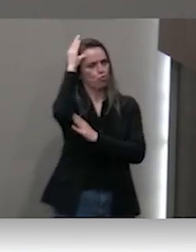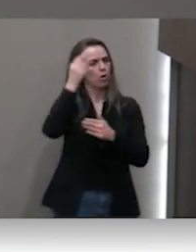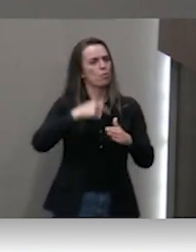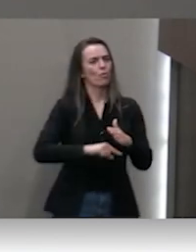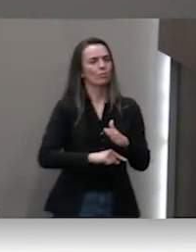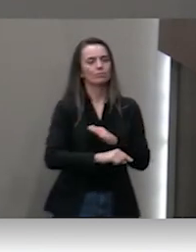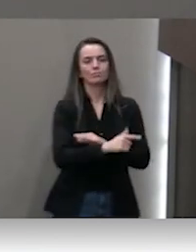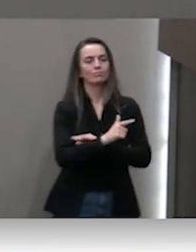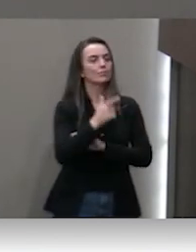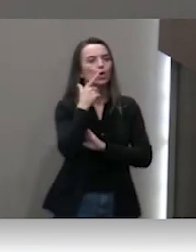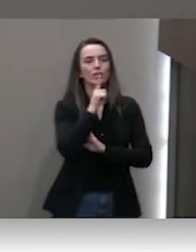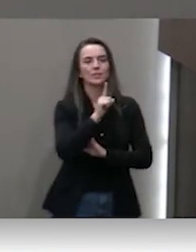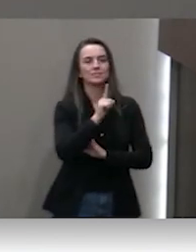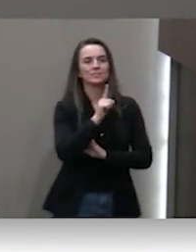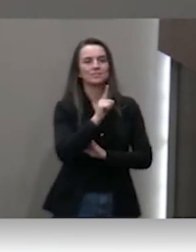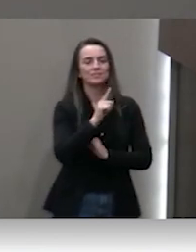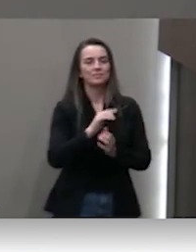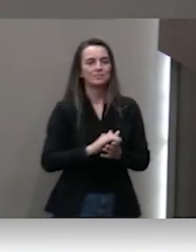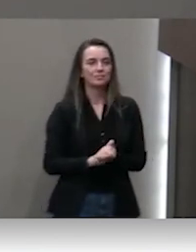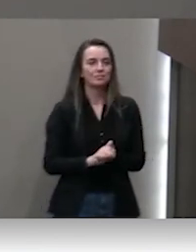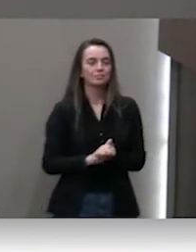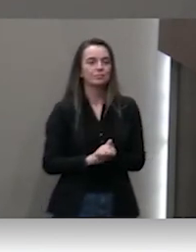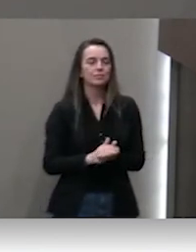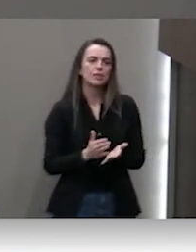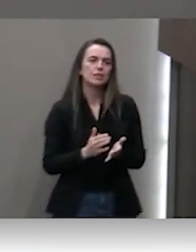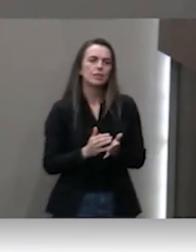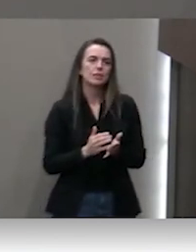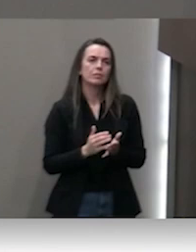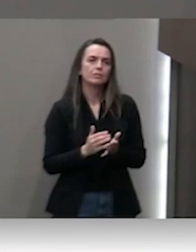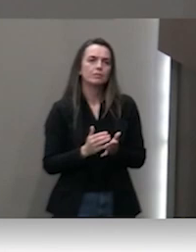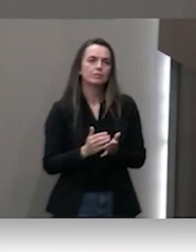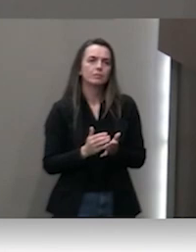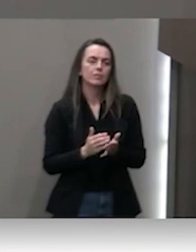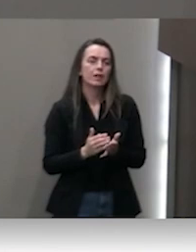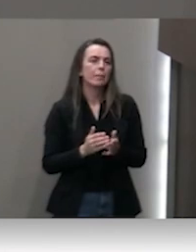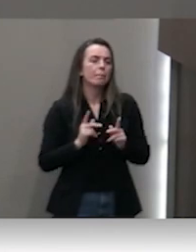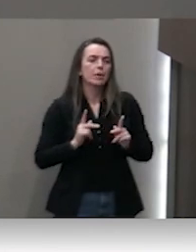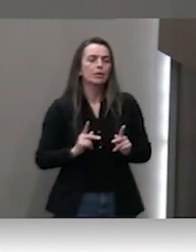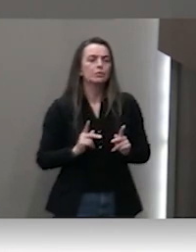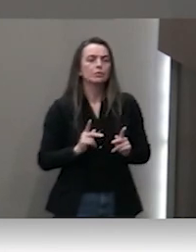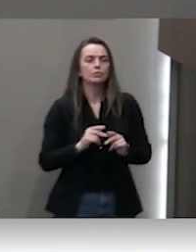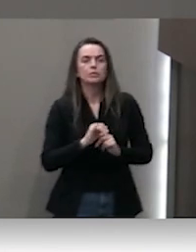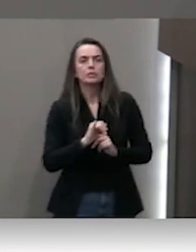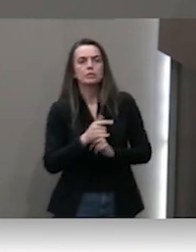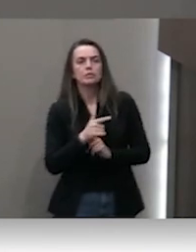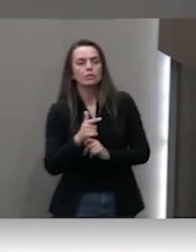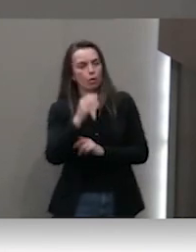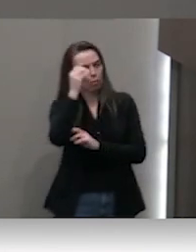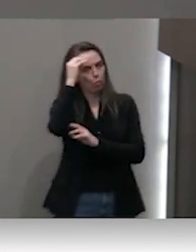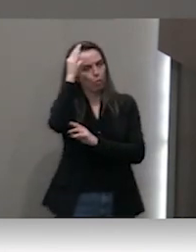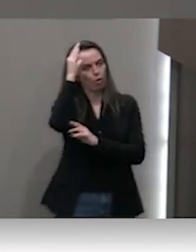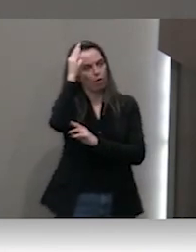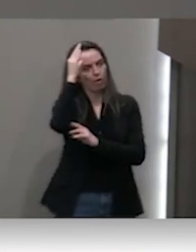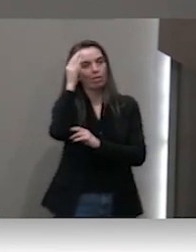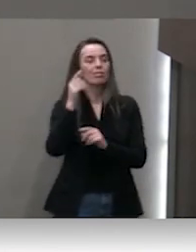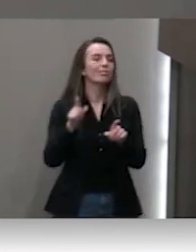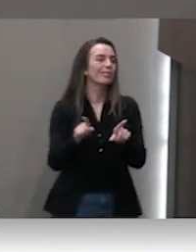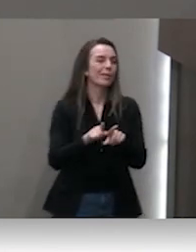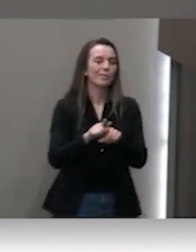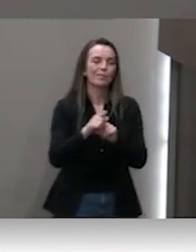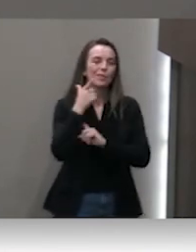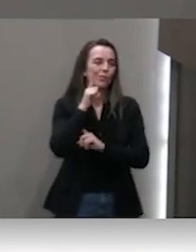Quanto mais pessoas que gostariam de saber, mas que não têm o conhecimento, não